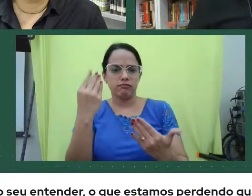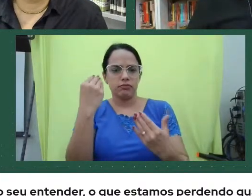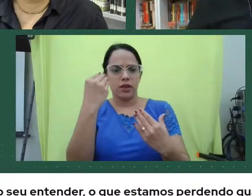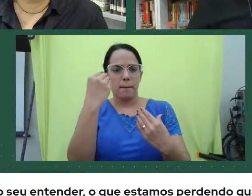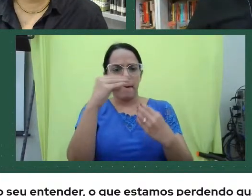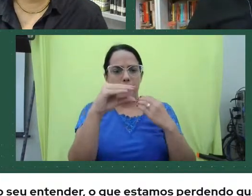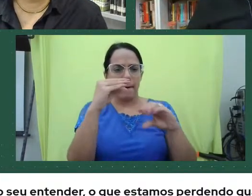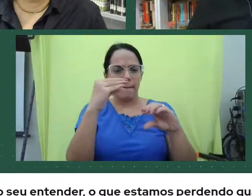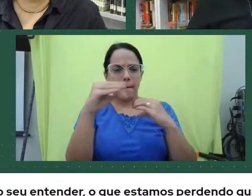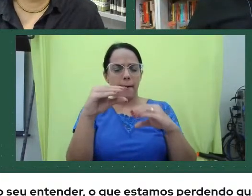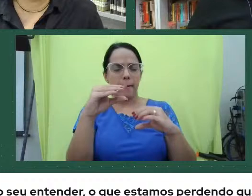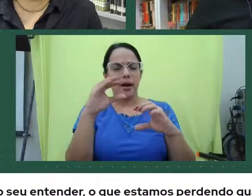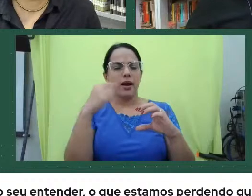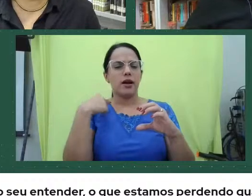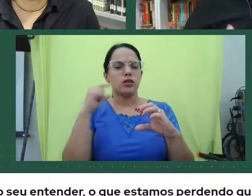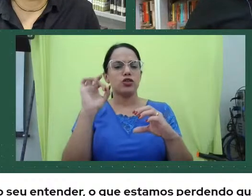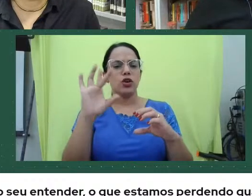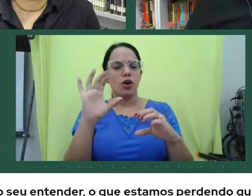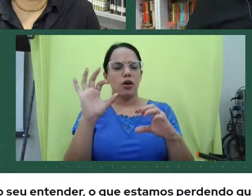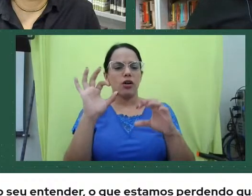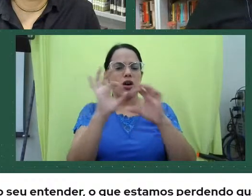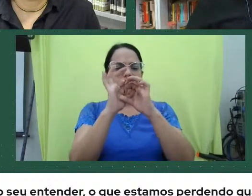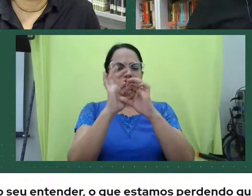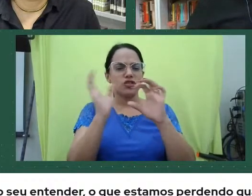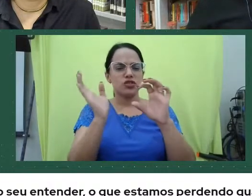stories, né? Ou seja, na ideia de